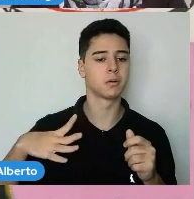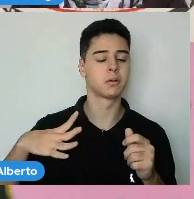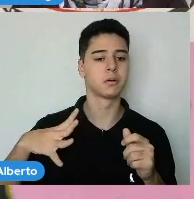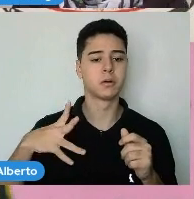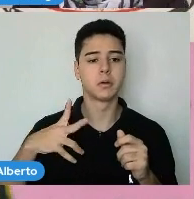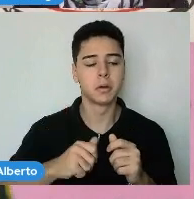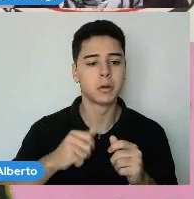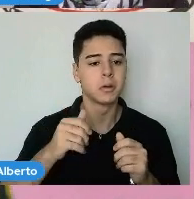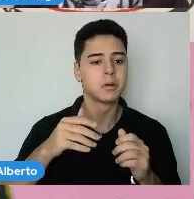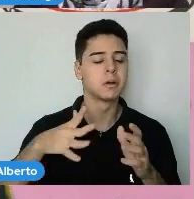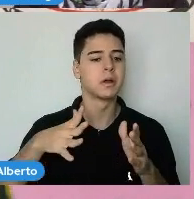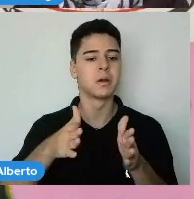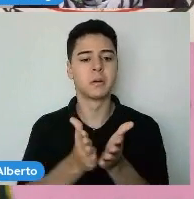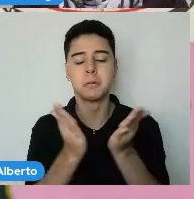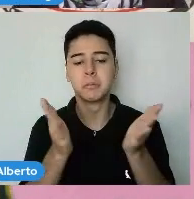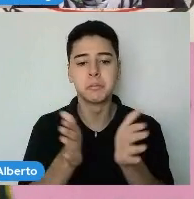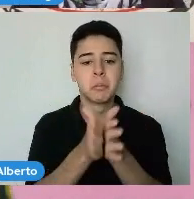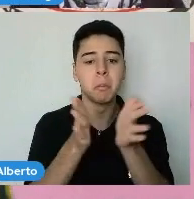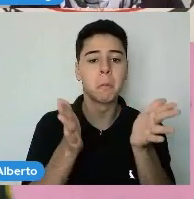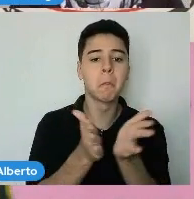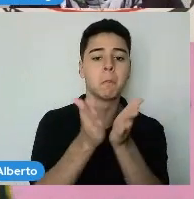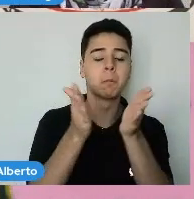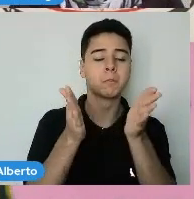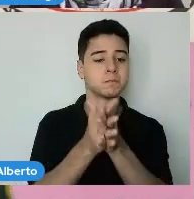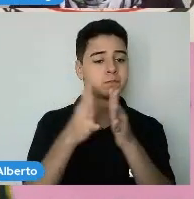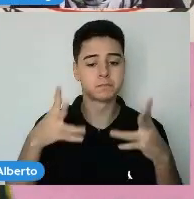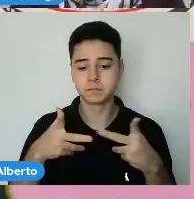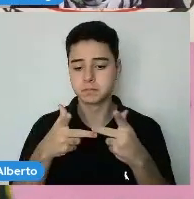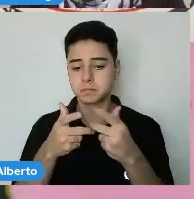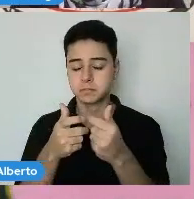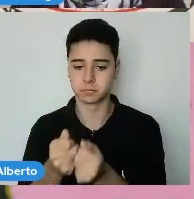Ou seja, é uma crítica direta